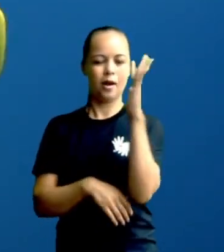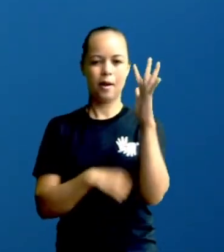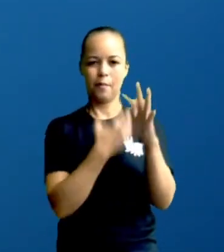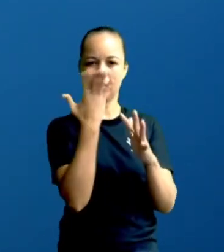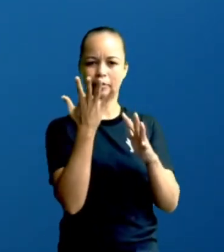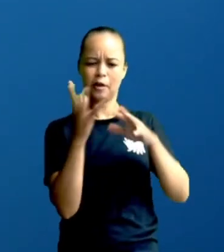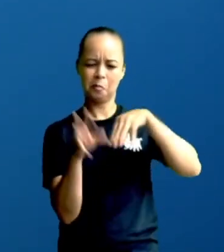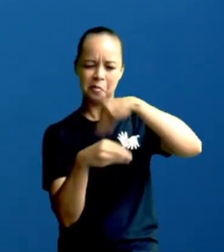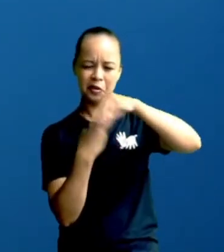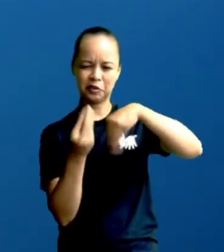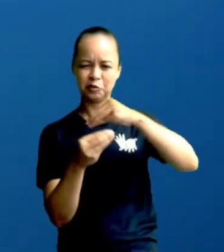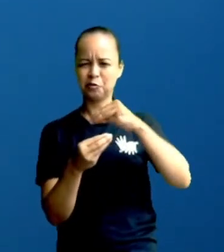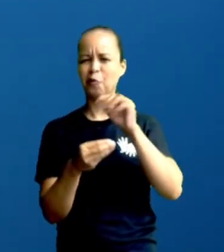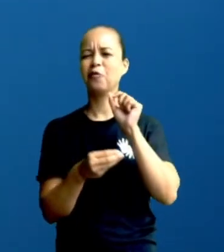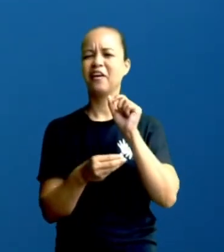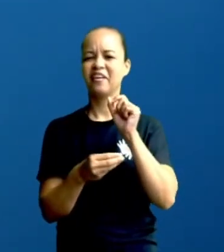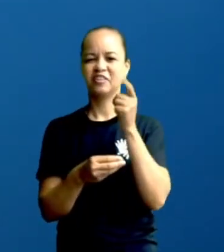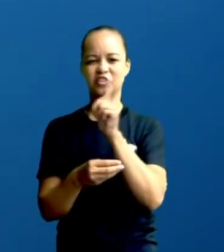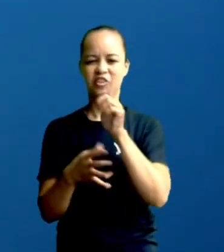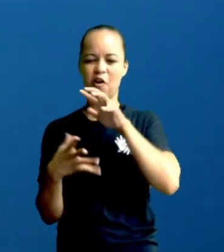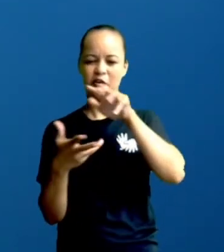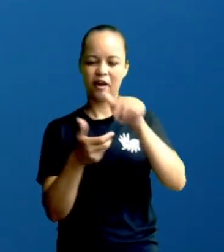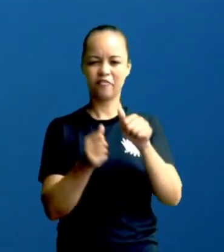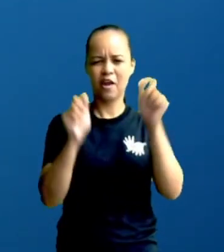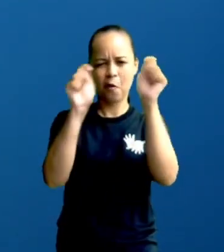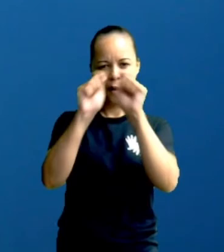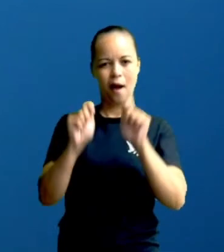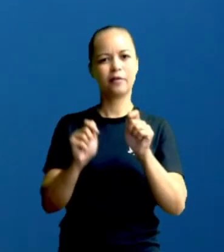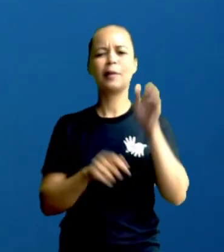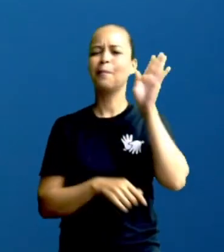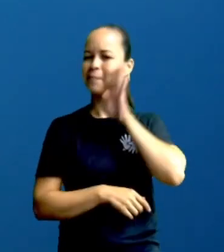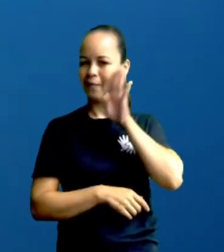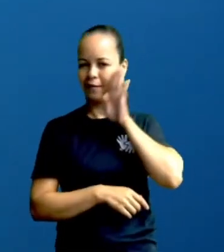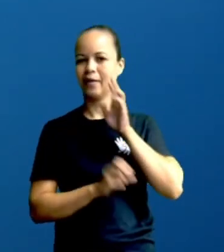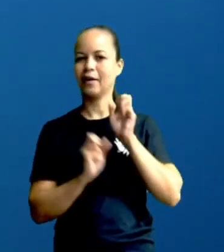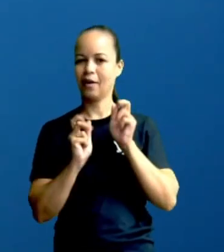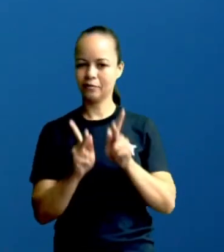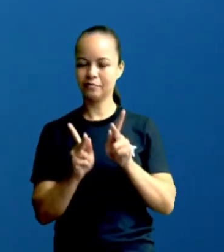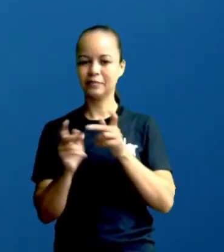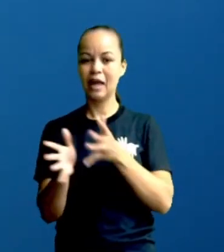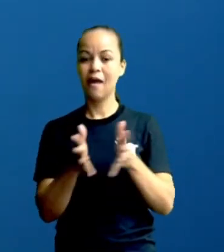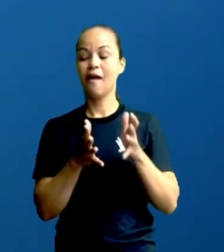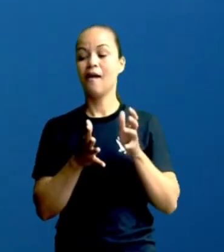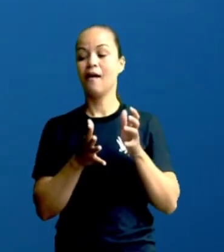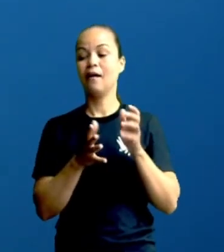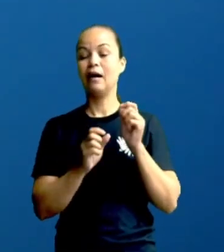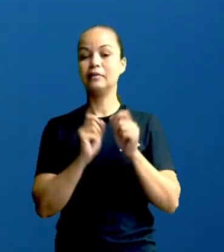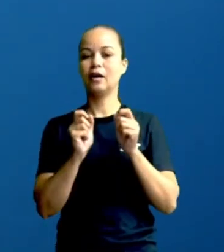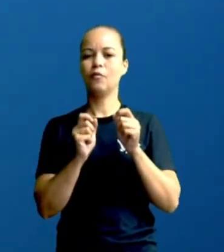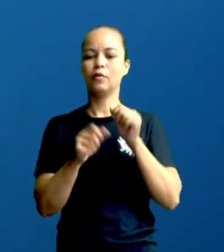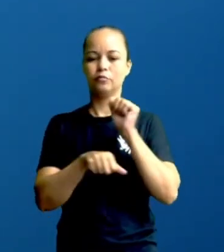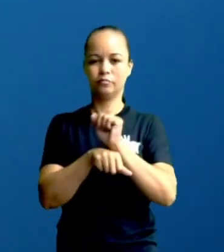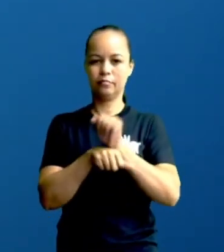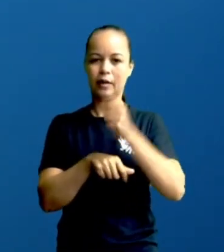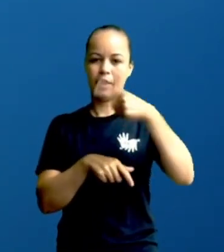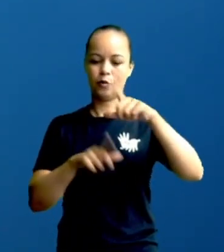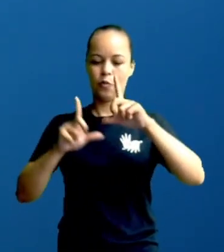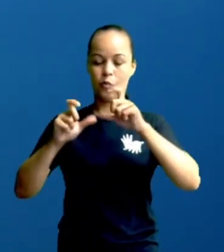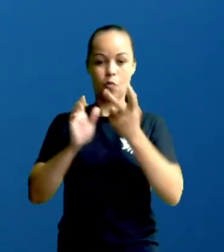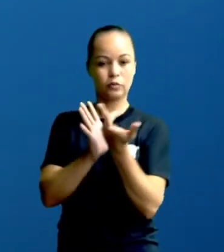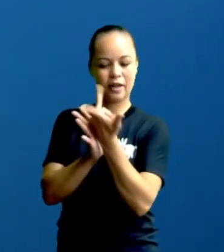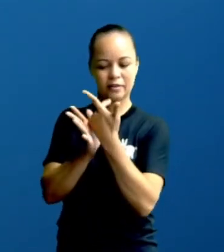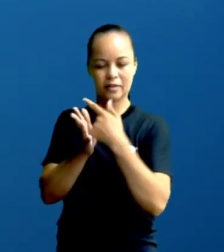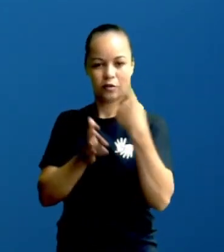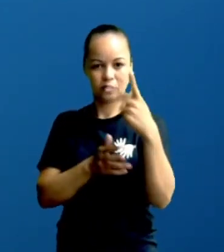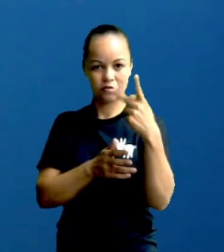gente misturou geografia com artes aí, e isso é bem legal, tá bom? E eu fico aguardando aí os desenhos de vocês